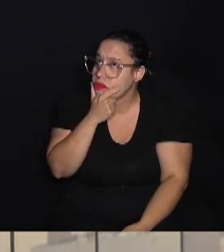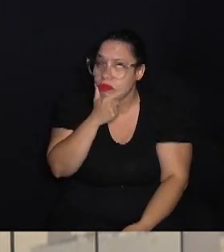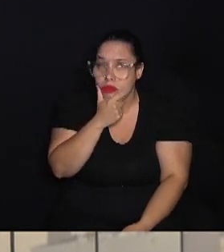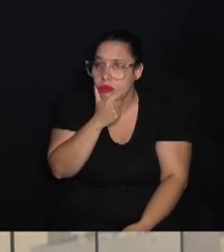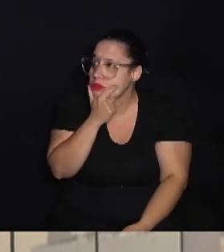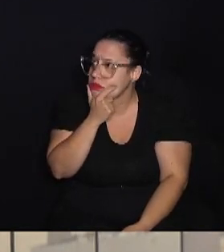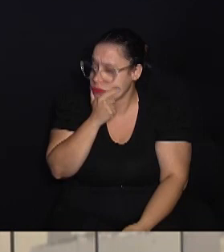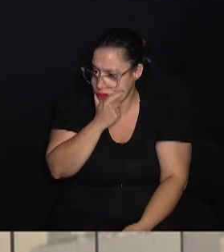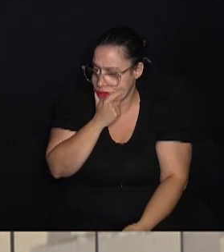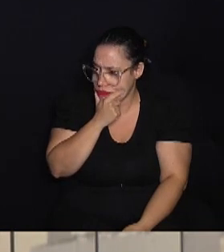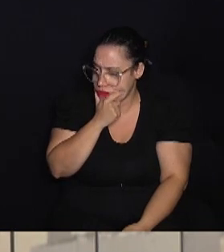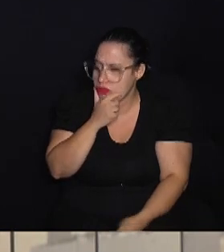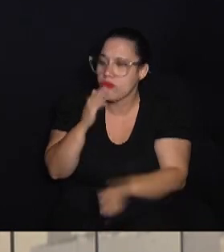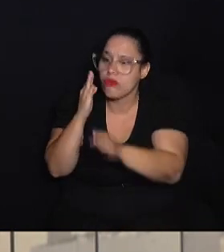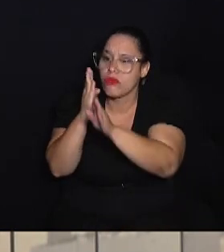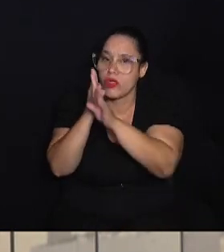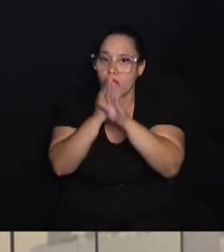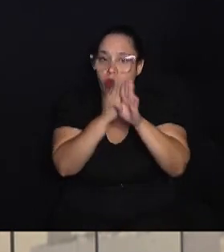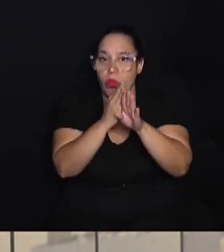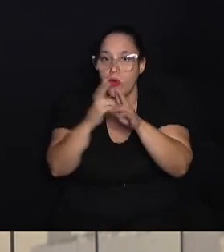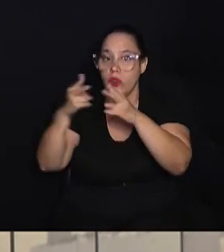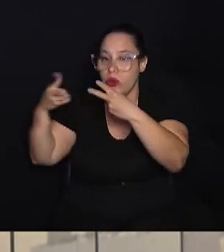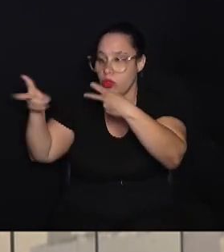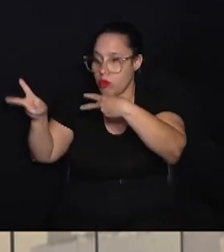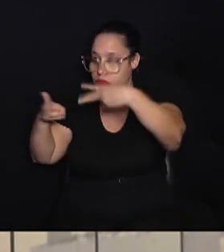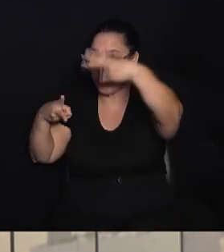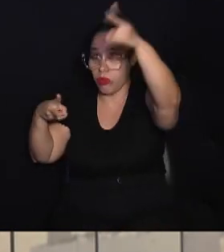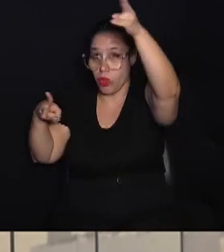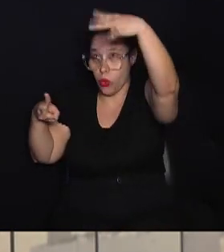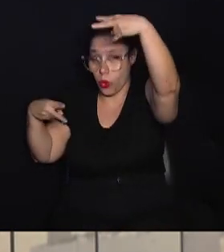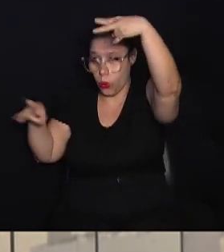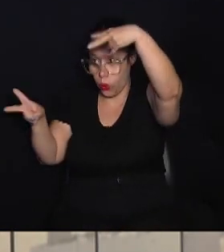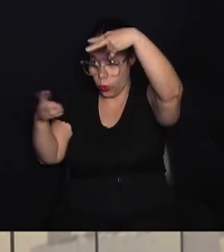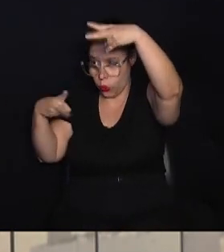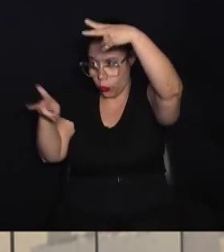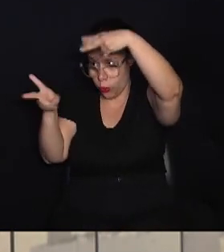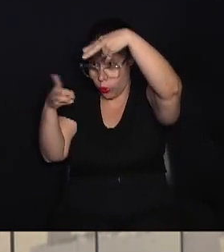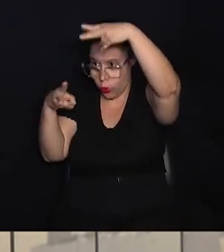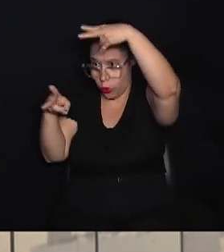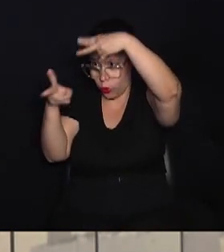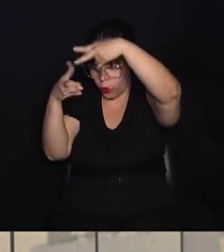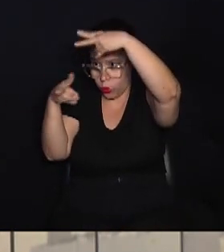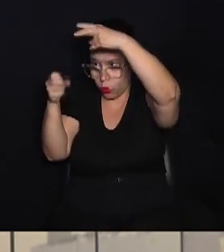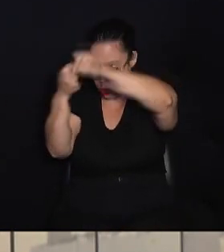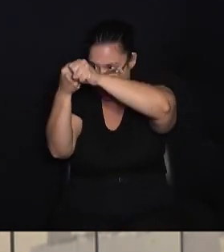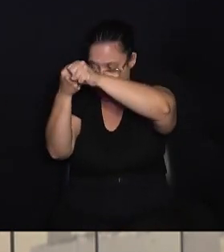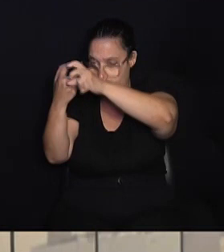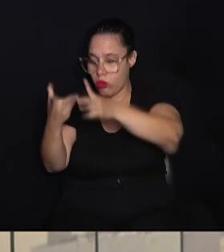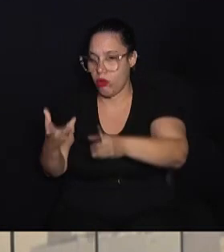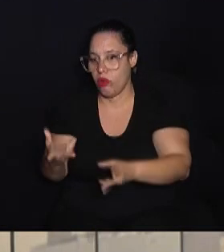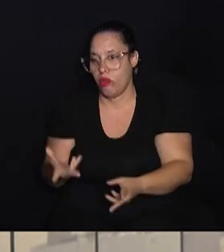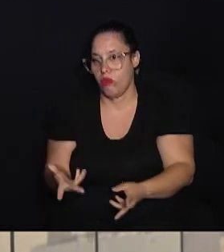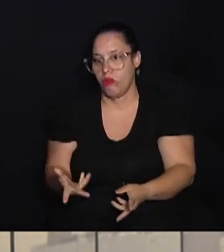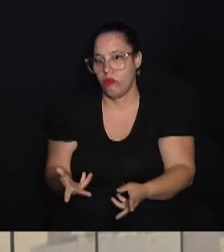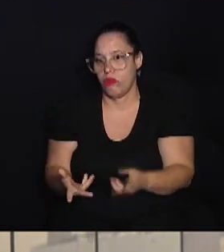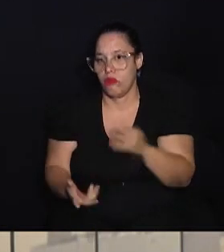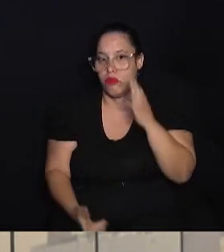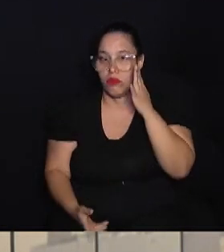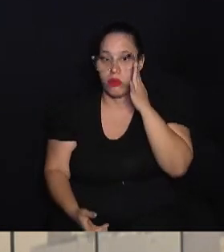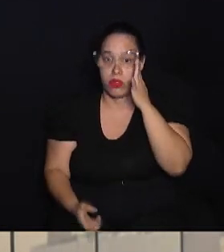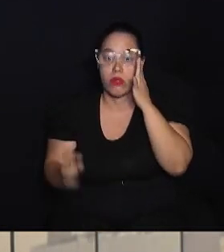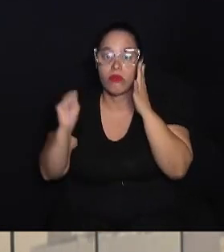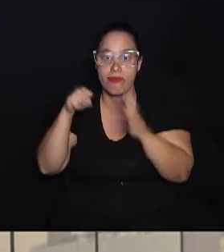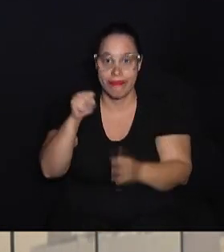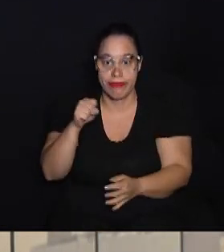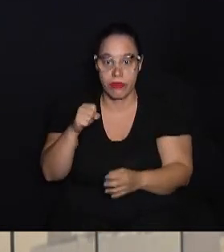direcionado pelo encontro desses ventos de norte, trazendo a fumaça, e de sul, por sua vez, barrando esse transporte. Então, sim, nós